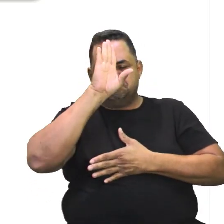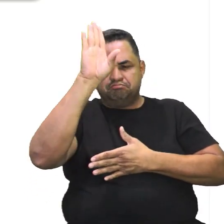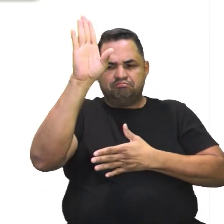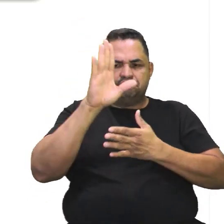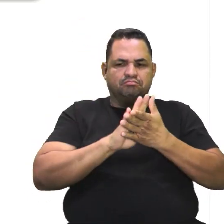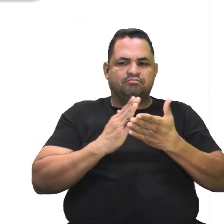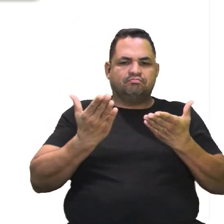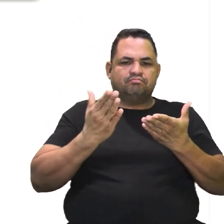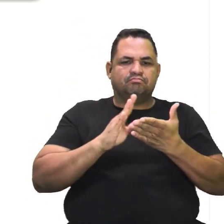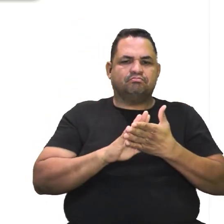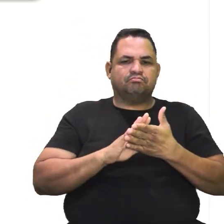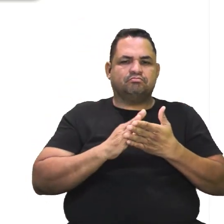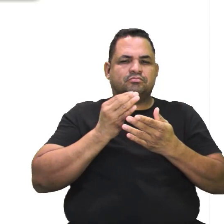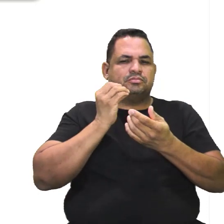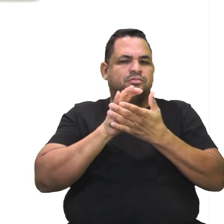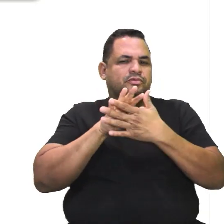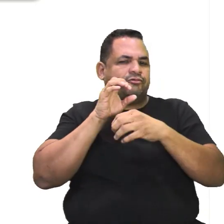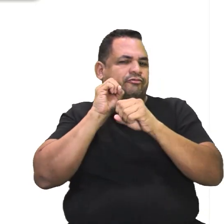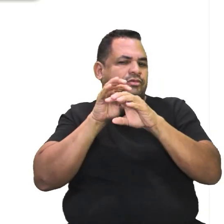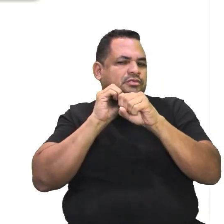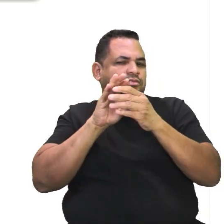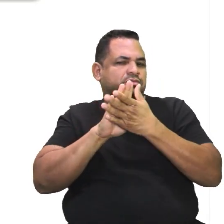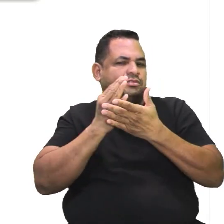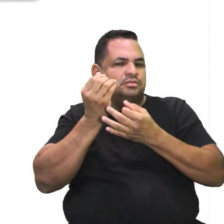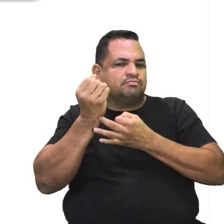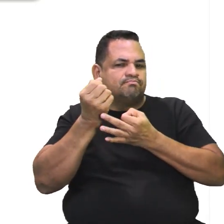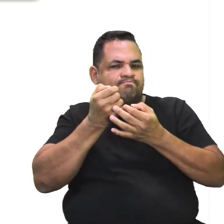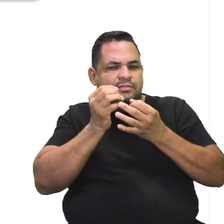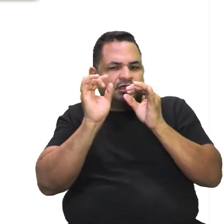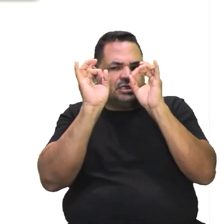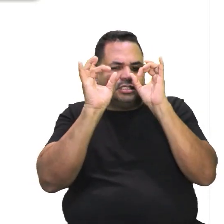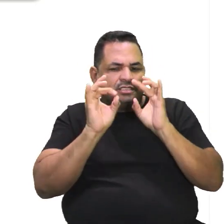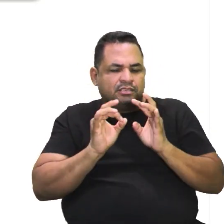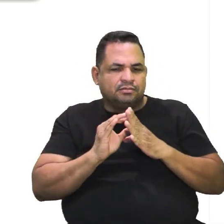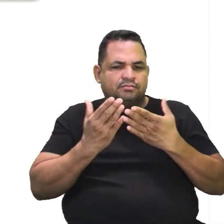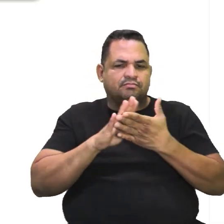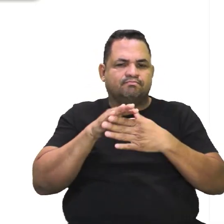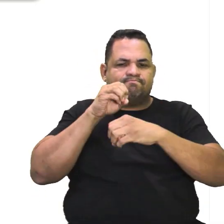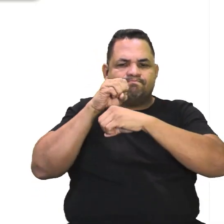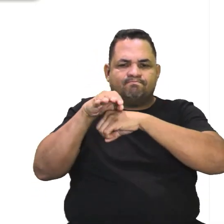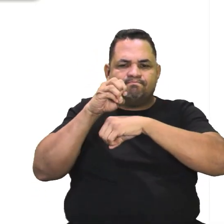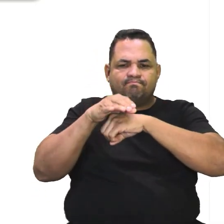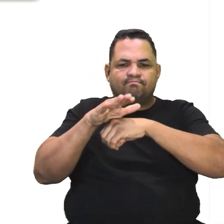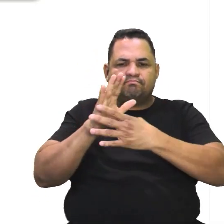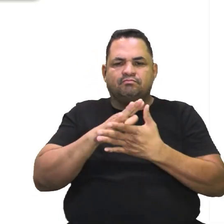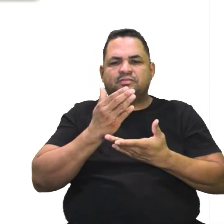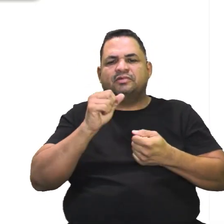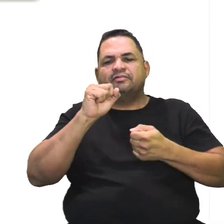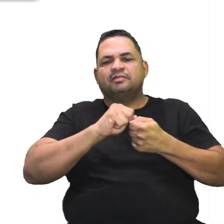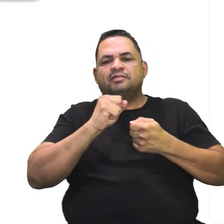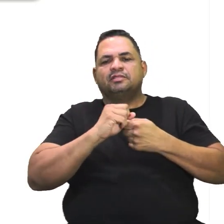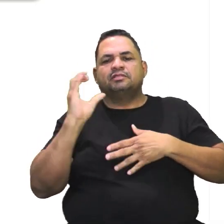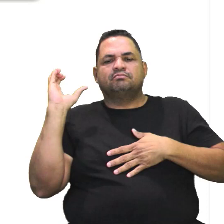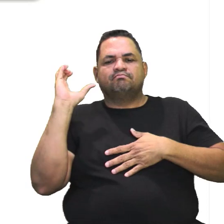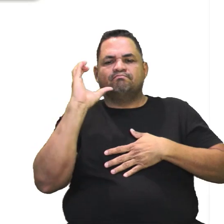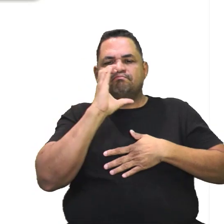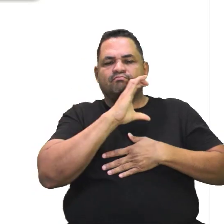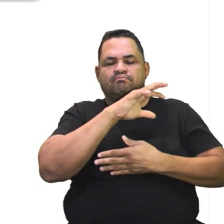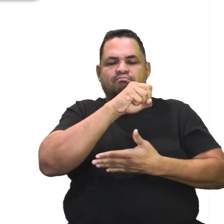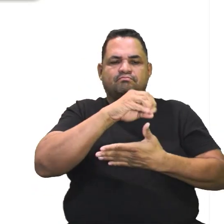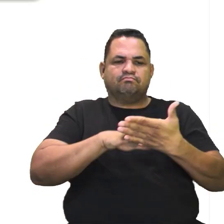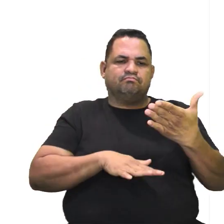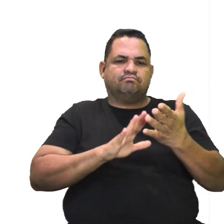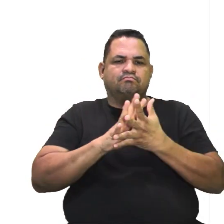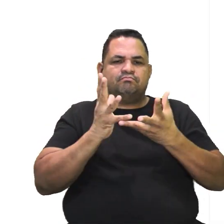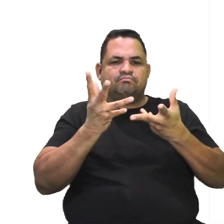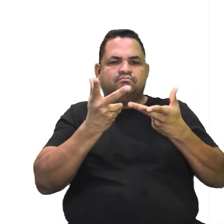onde que eu vou dar aquele pulo para descobrir o conteúdo, aquele macetezinho para fazer a questão mais rápida.